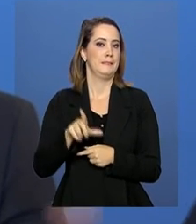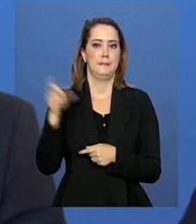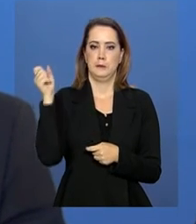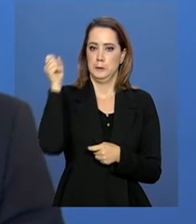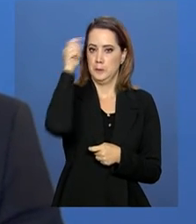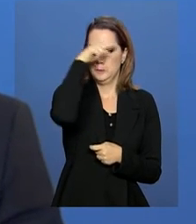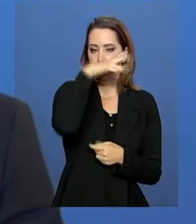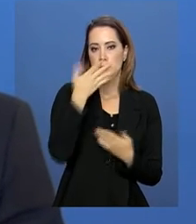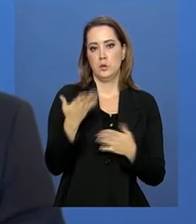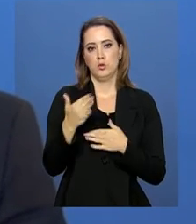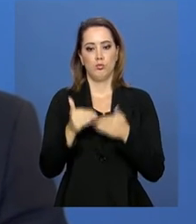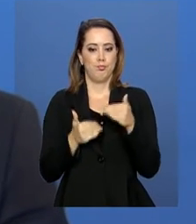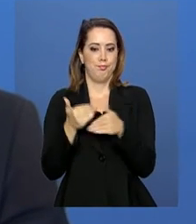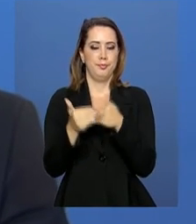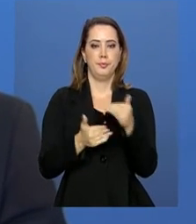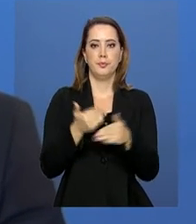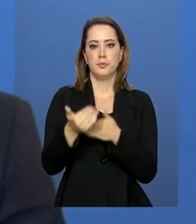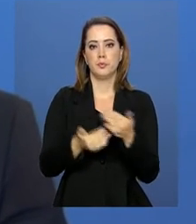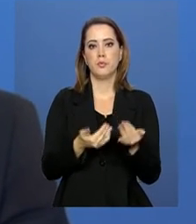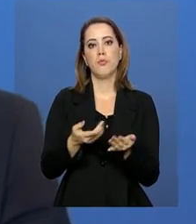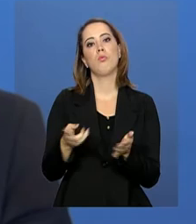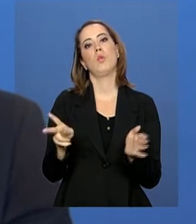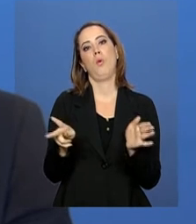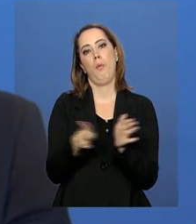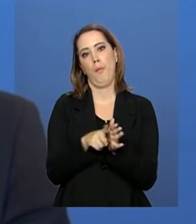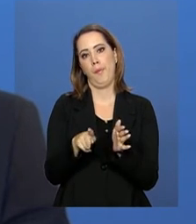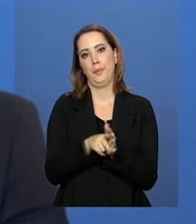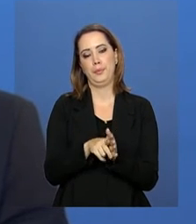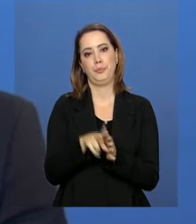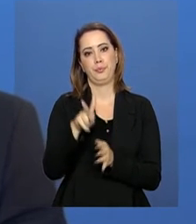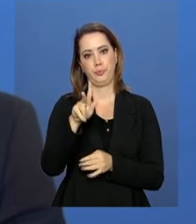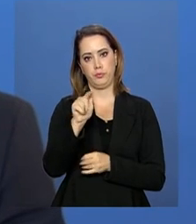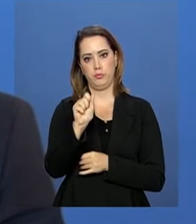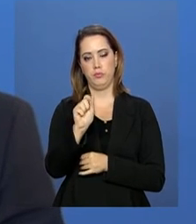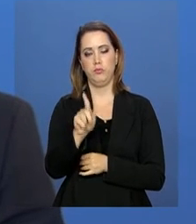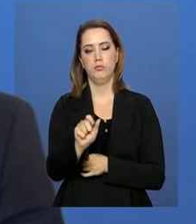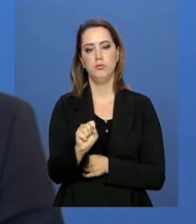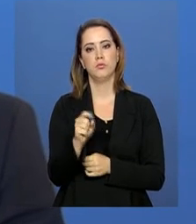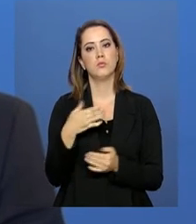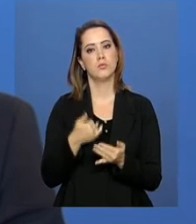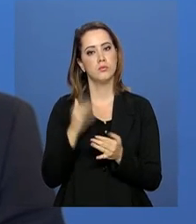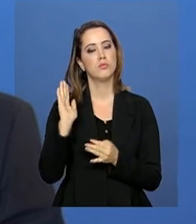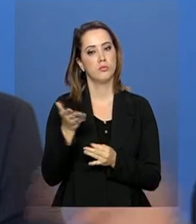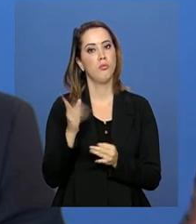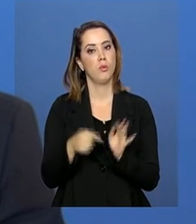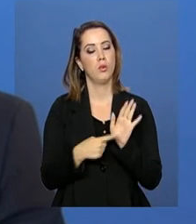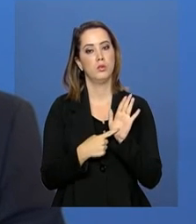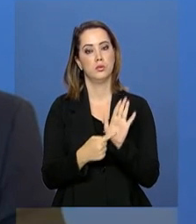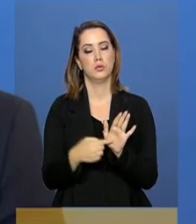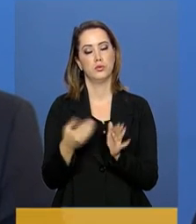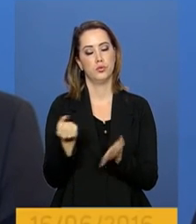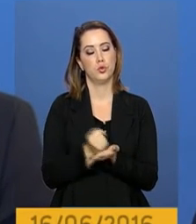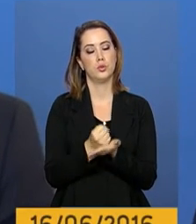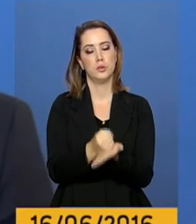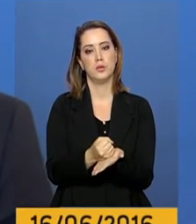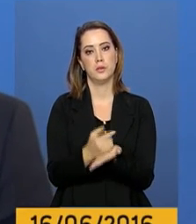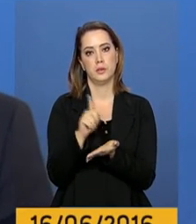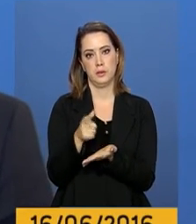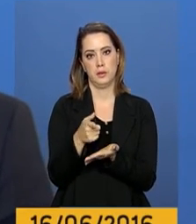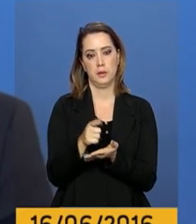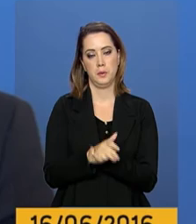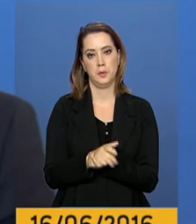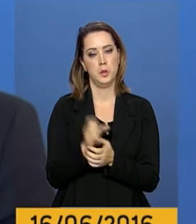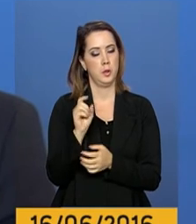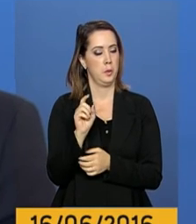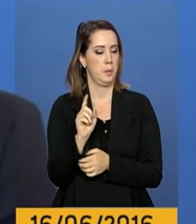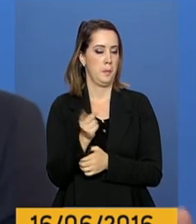até a preservação das próprias vagas que foram disponibilizadas no primeiro semestre. E não só no que diz respeito